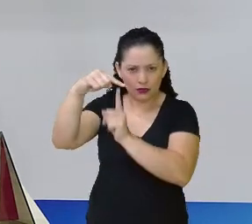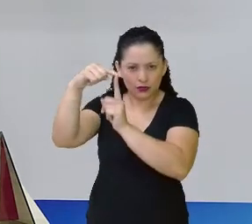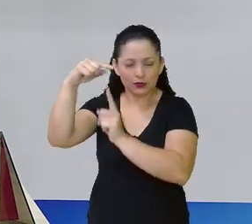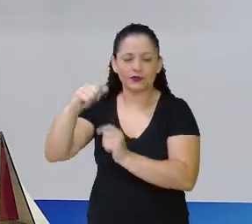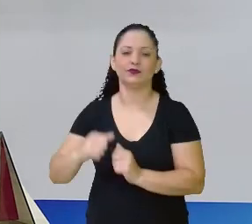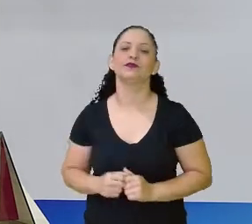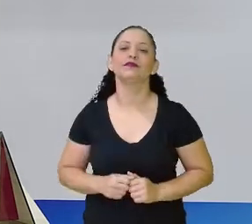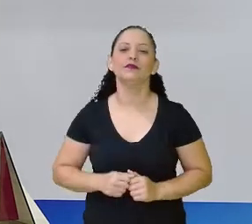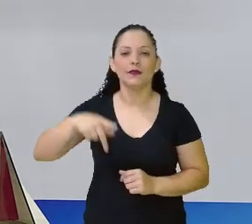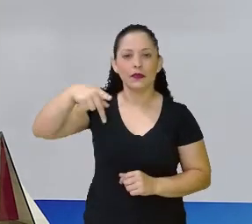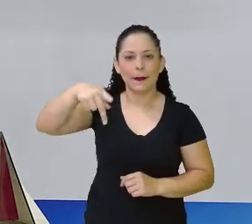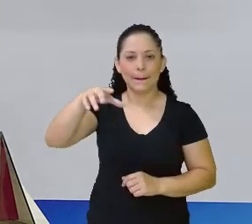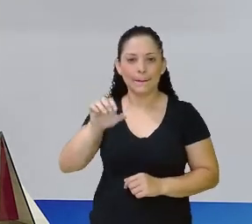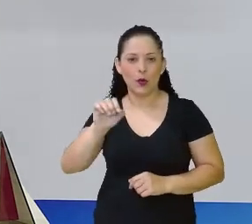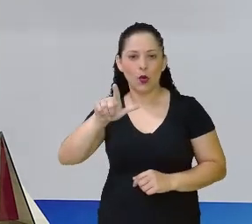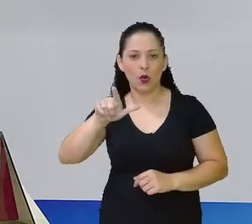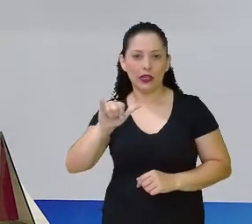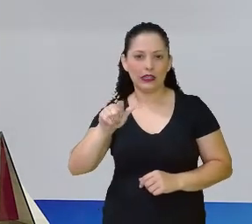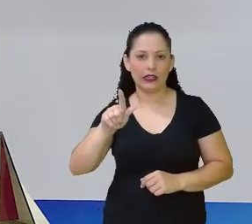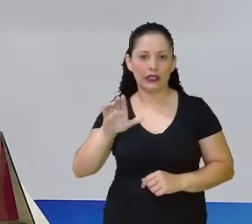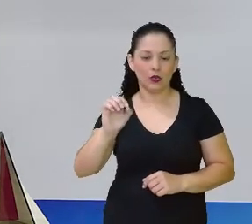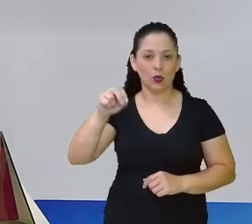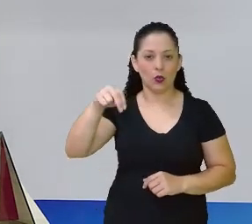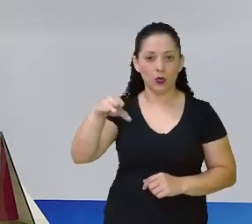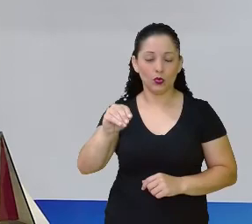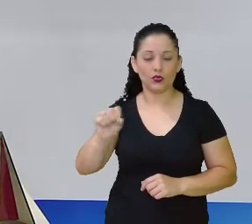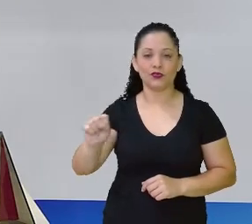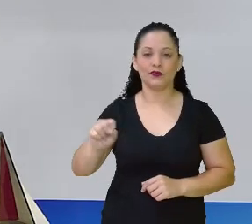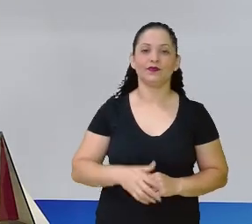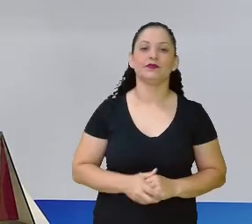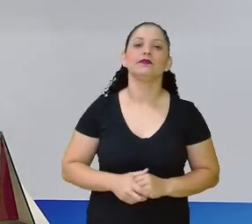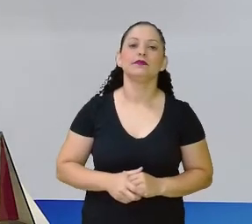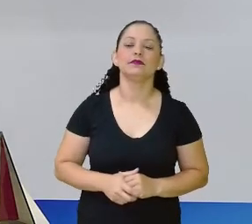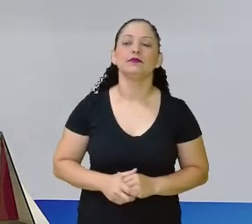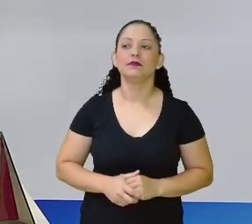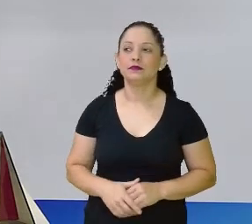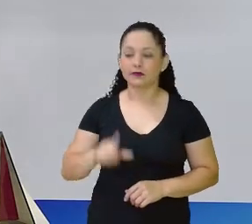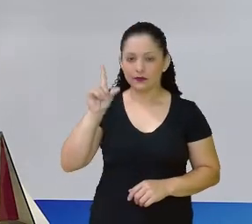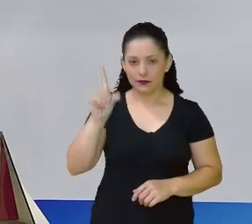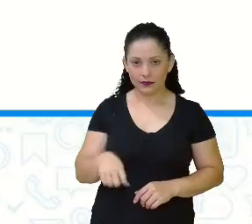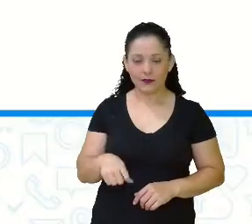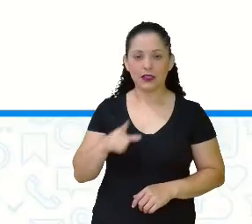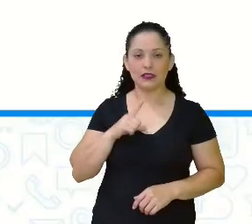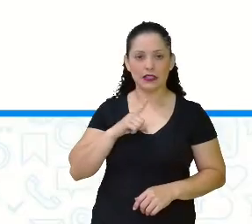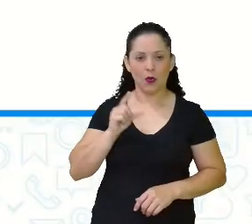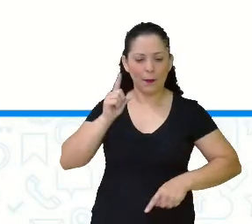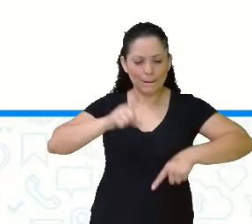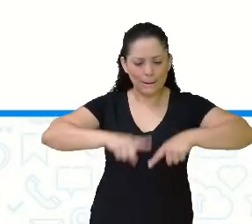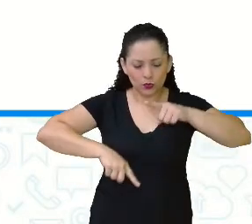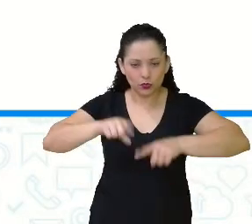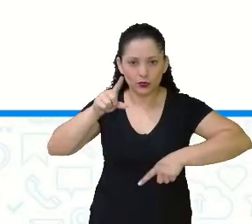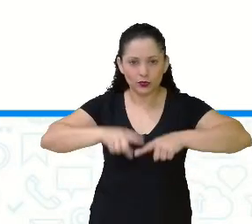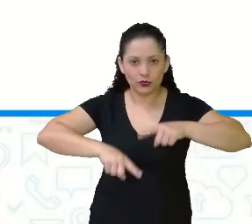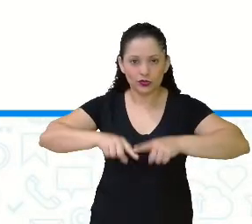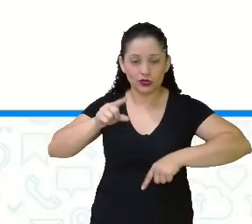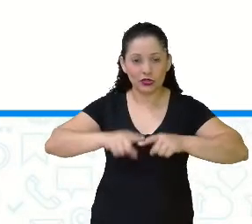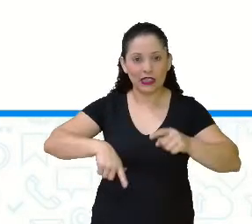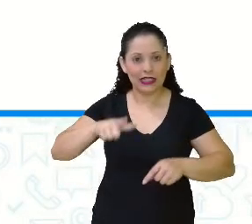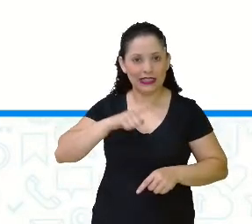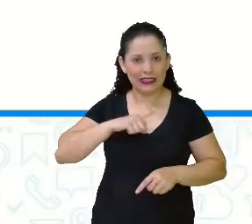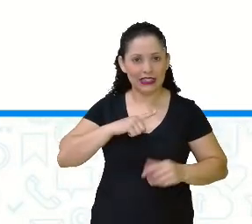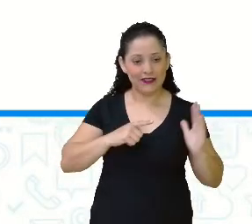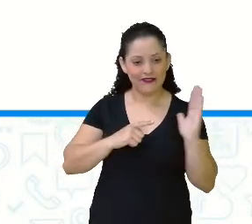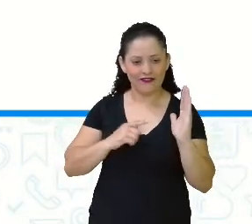isso. Então, a definição de poliedros são figuras geométricas formadas por